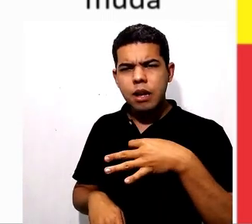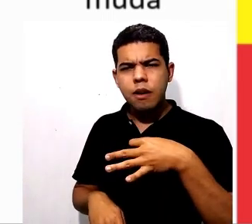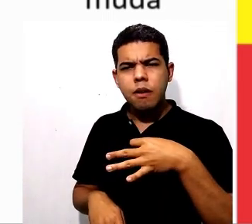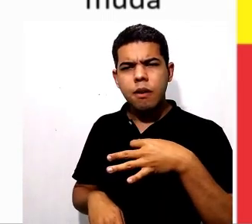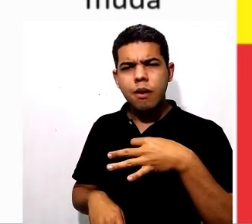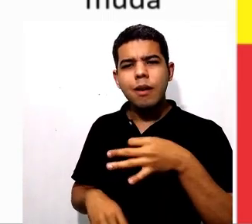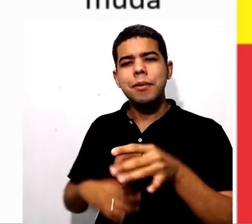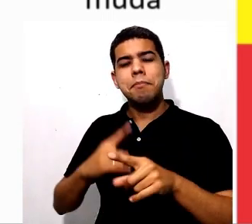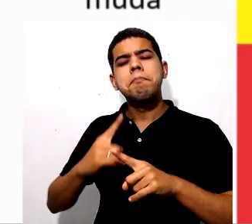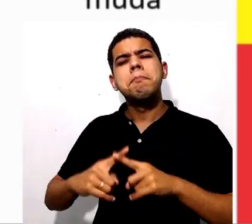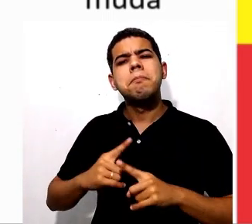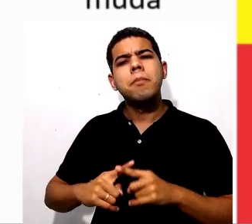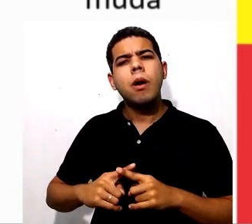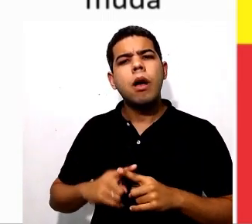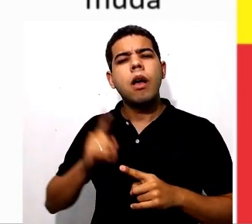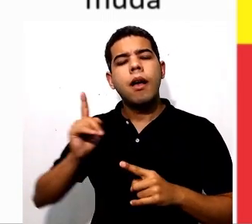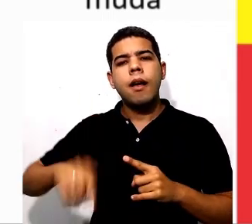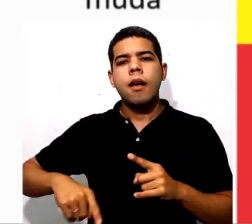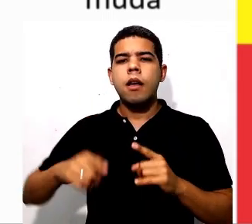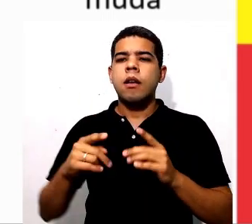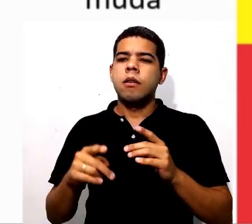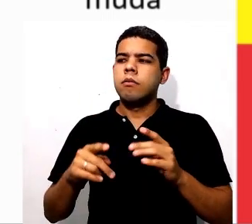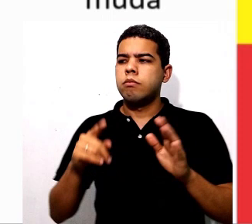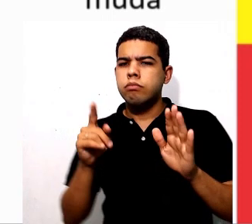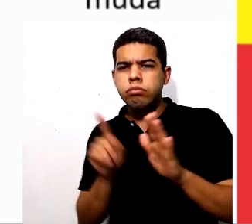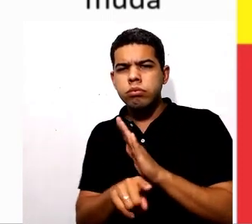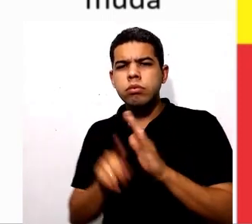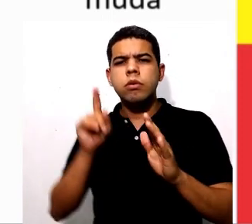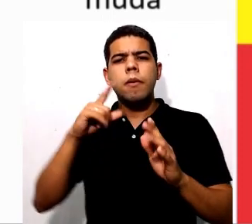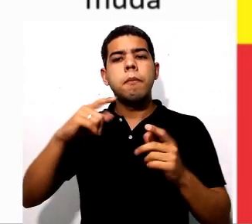dobrada. Se na parte de baixo, na letra C e na